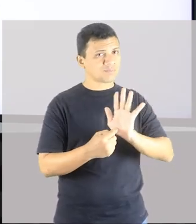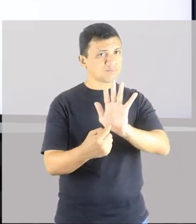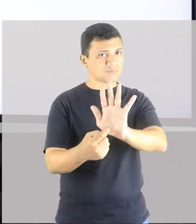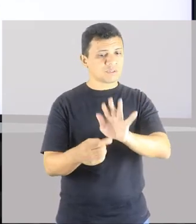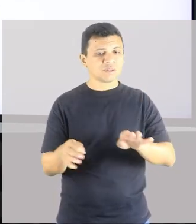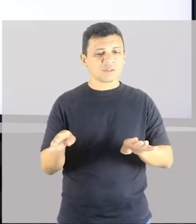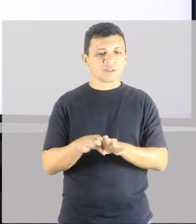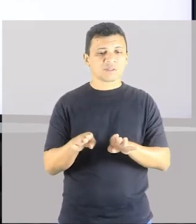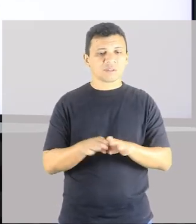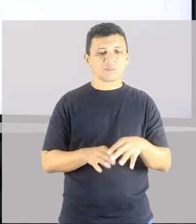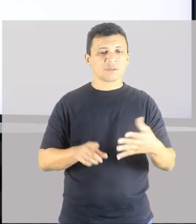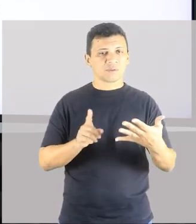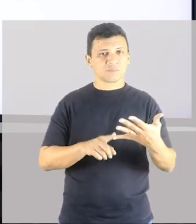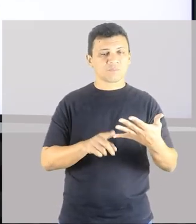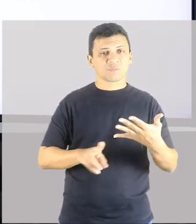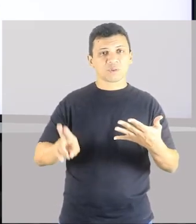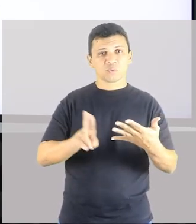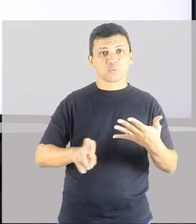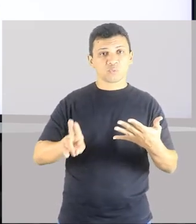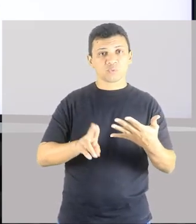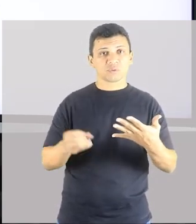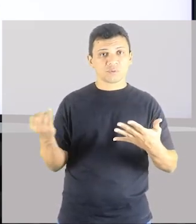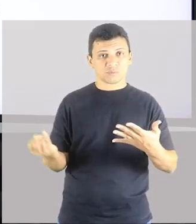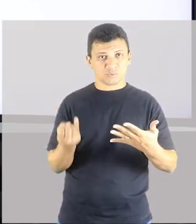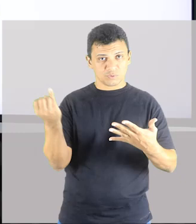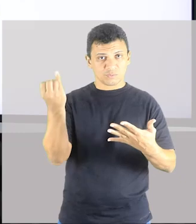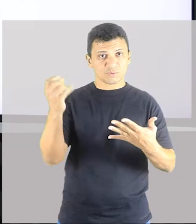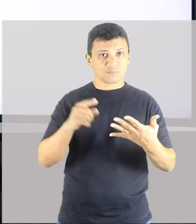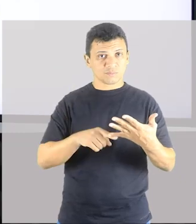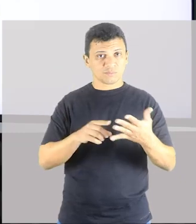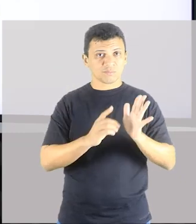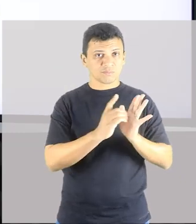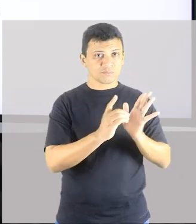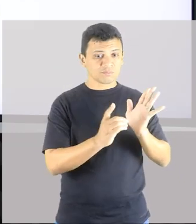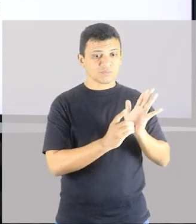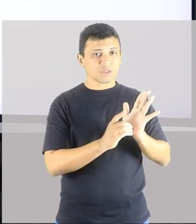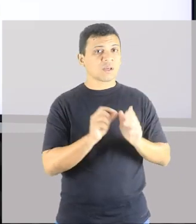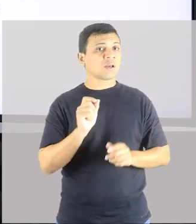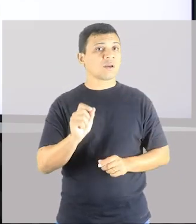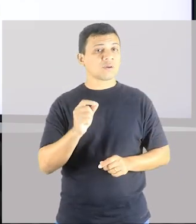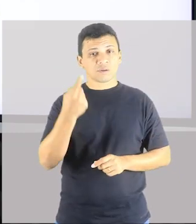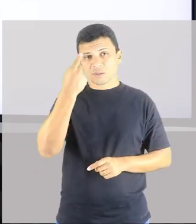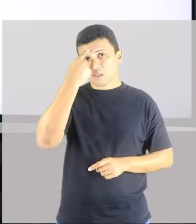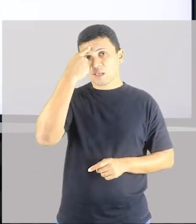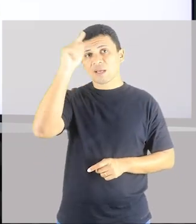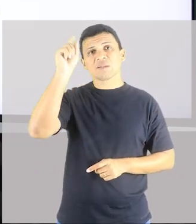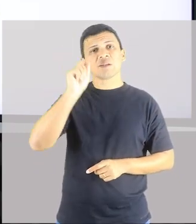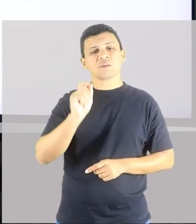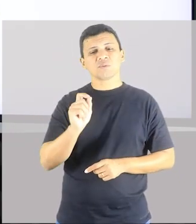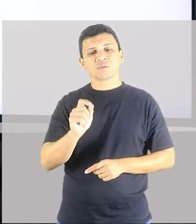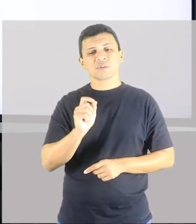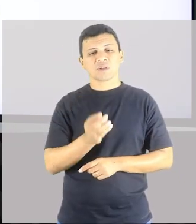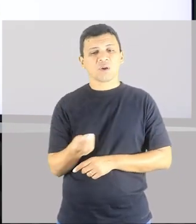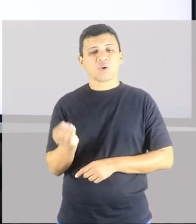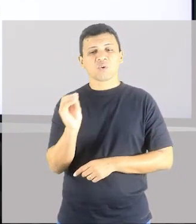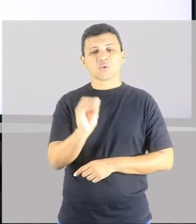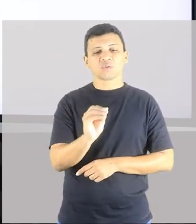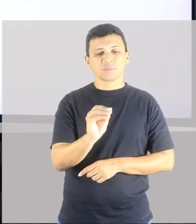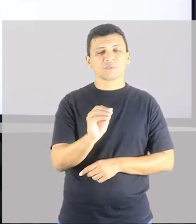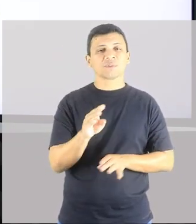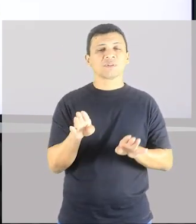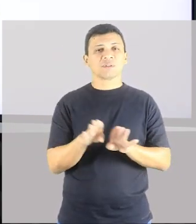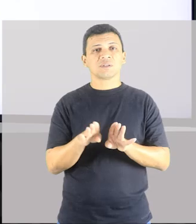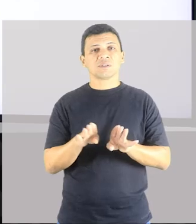uma utilização muito importante que o dicionário nos oferece é essa ideia das collocations e idiomatic